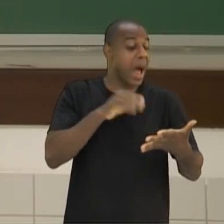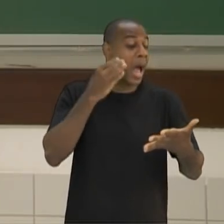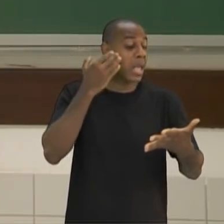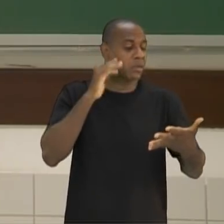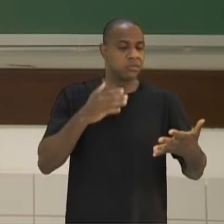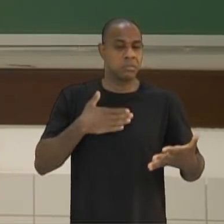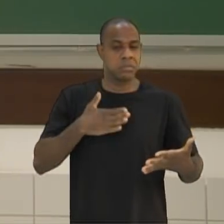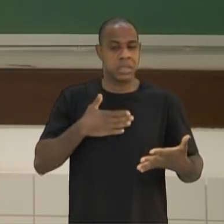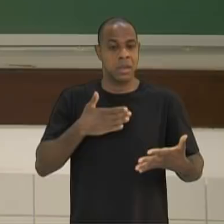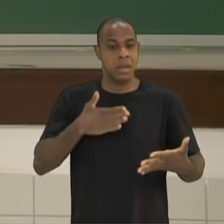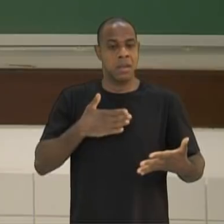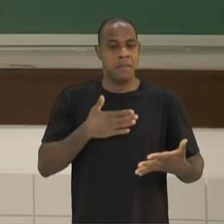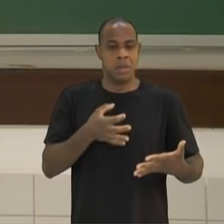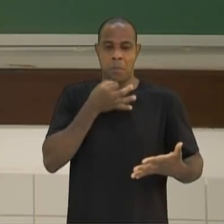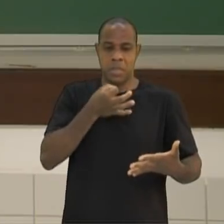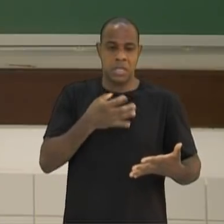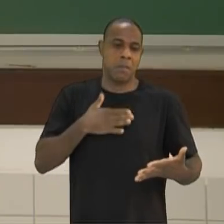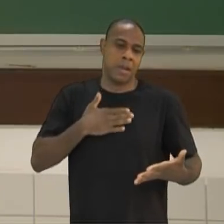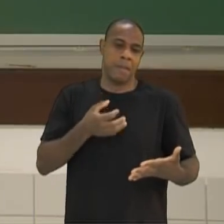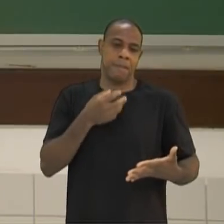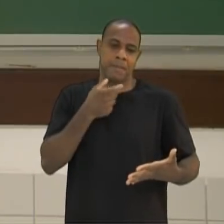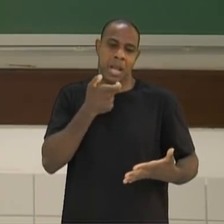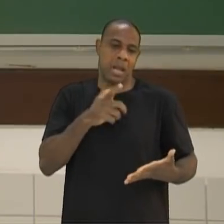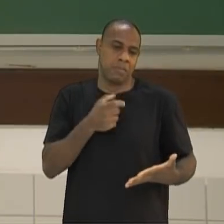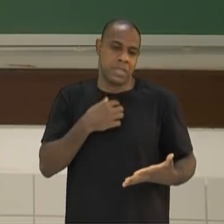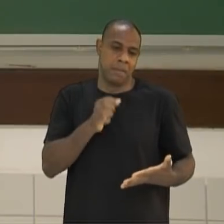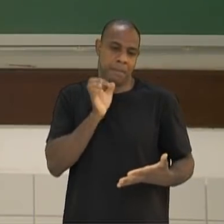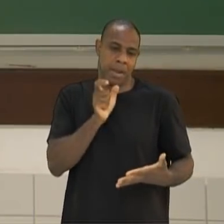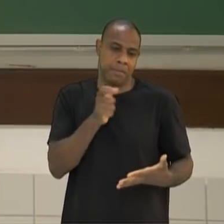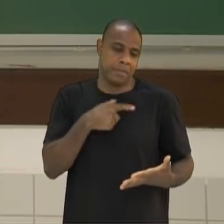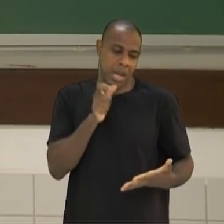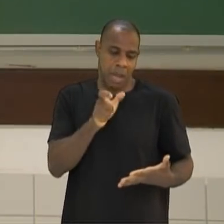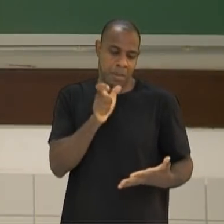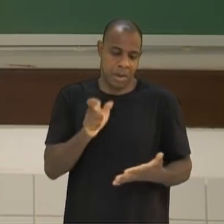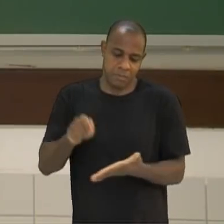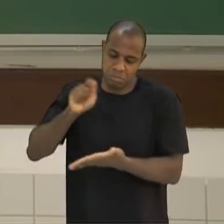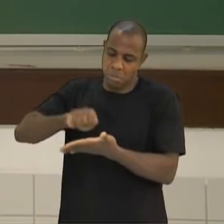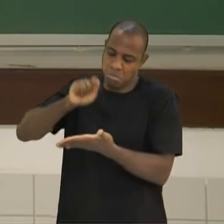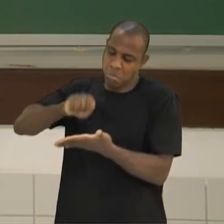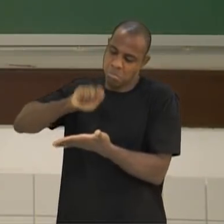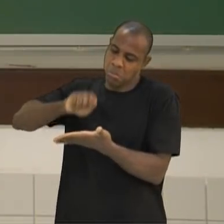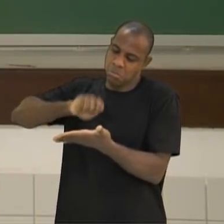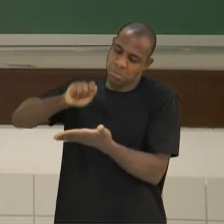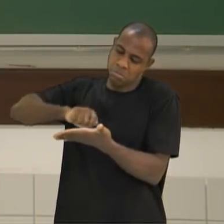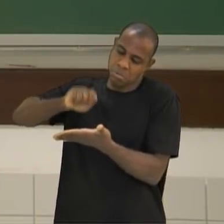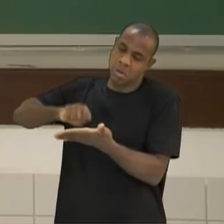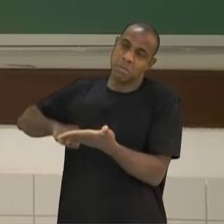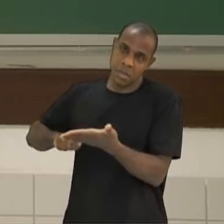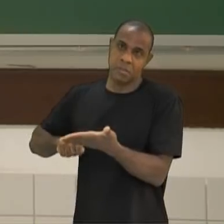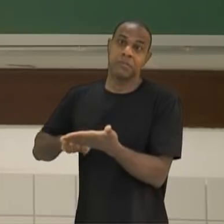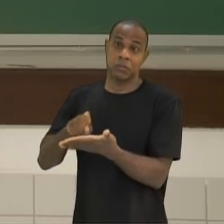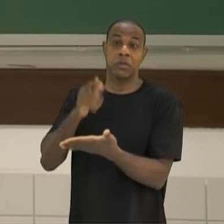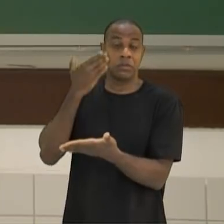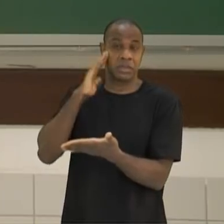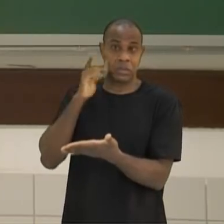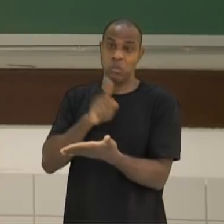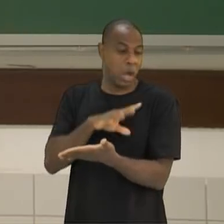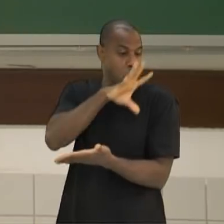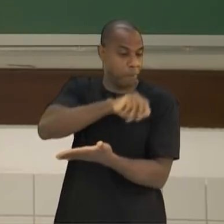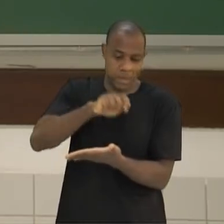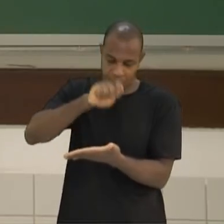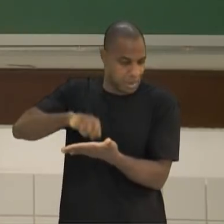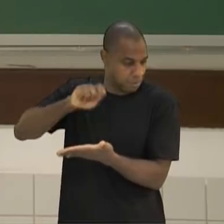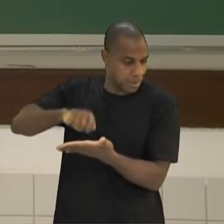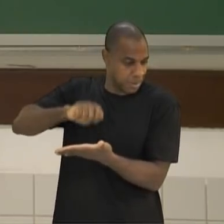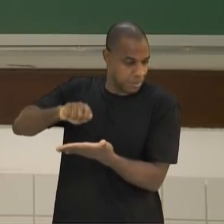informações principais. Ao ler o texto, sempre a gente percebe o que exatamente trata esse texto, de que ele trata,